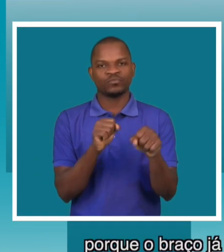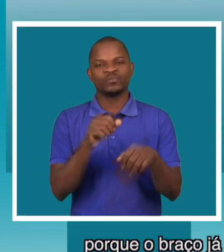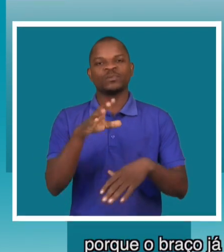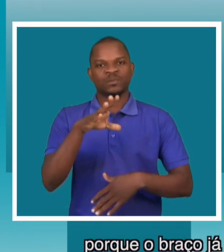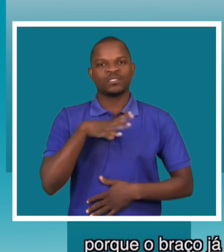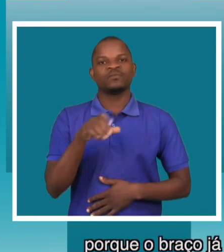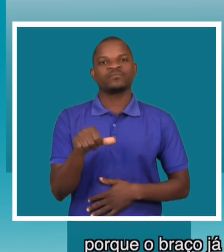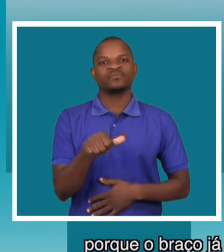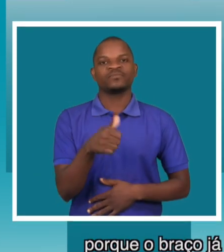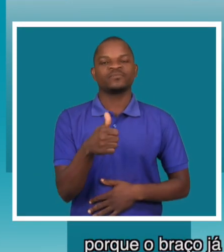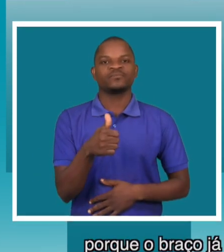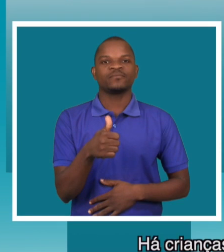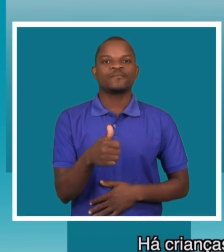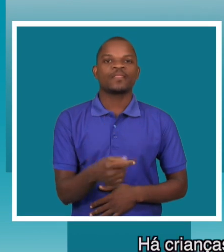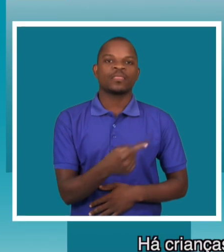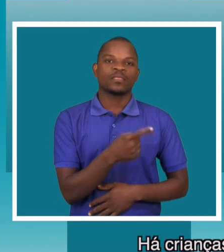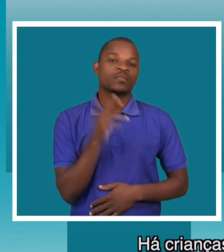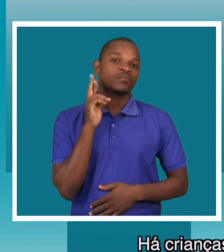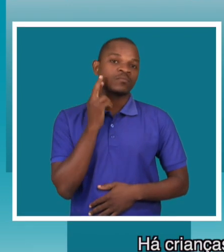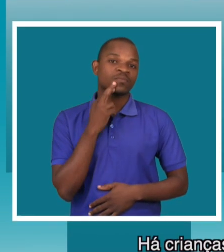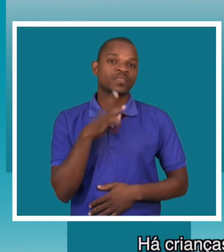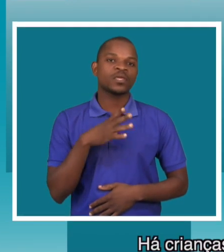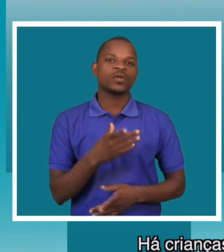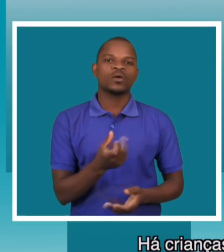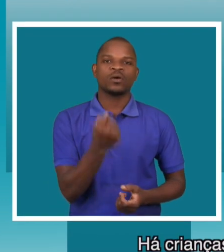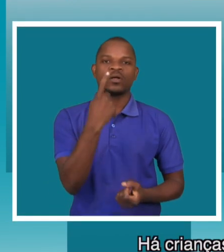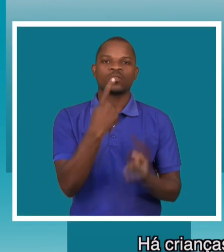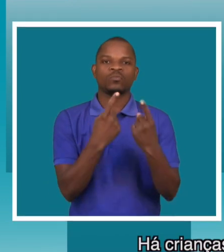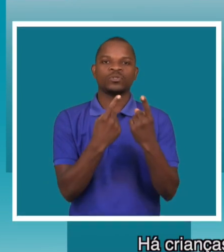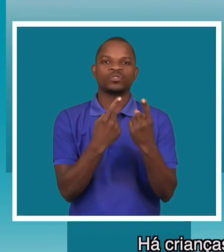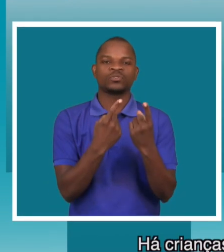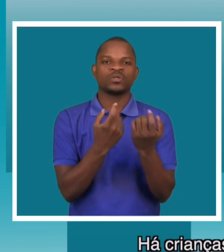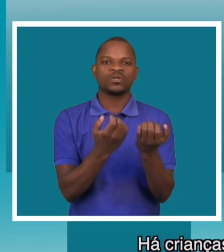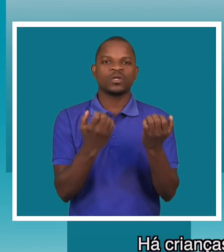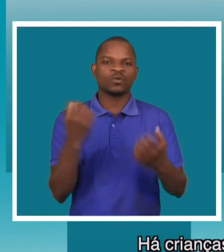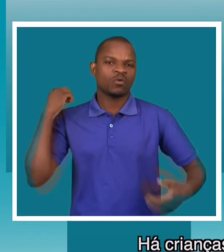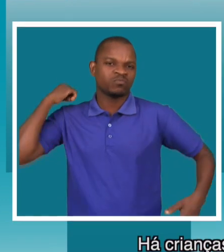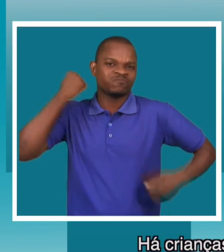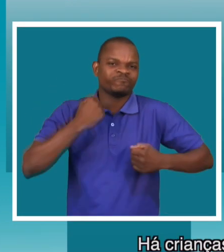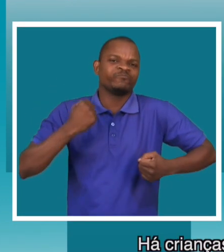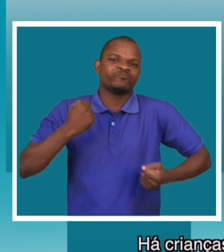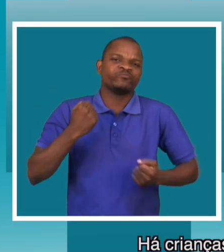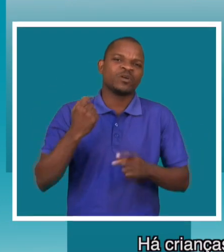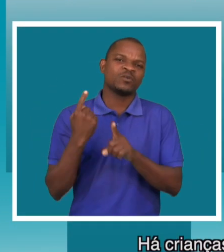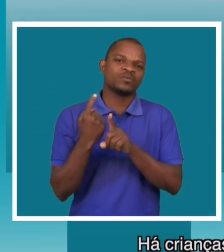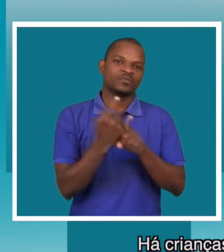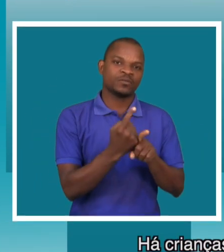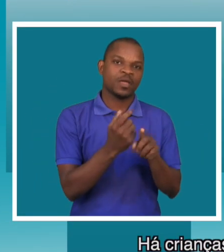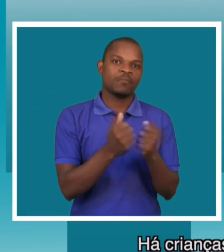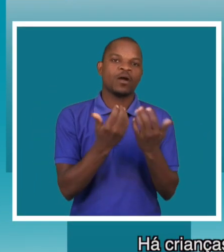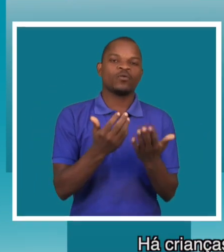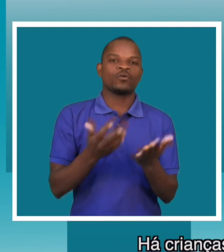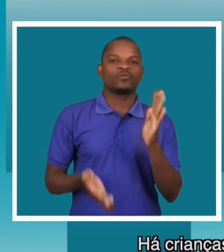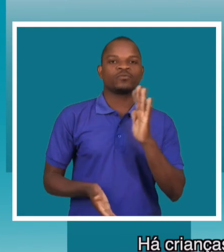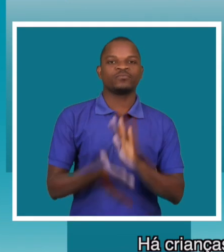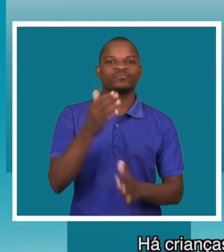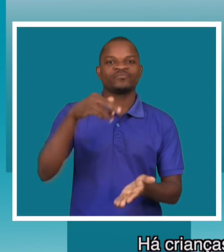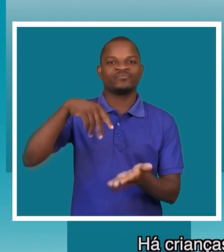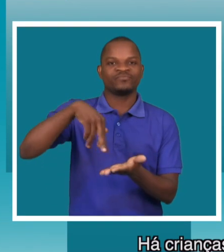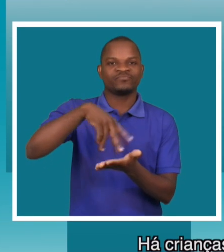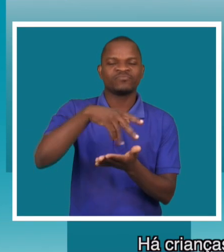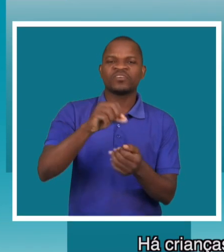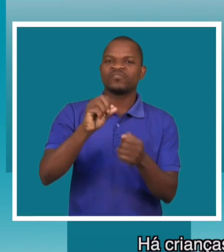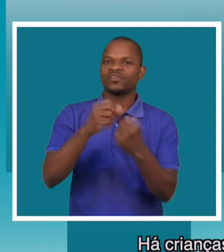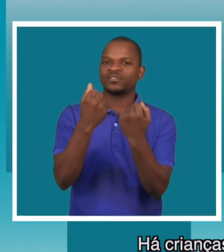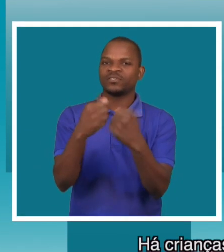para mim, está melhor. Crianças que chegaram aqui até nos colos, mas hoje em dia, hoje em dia já andam, já